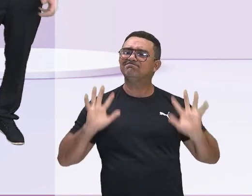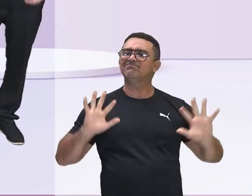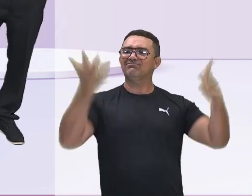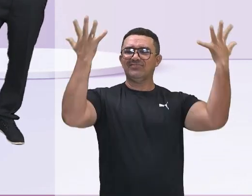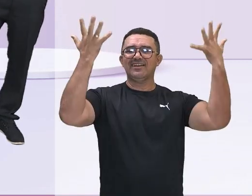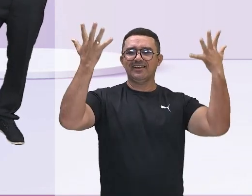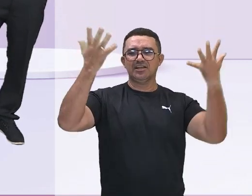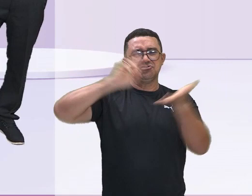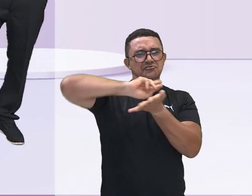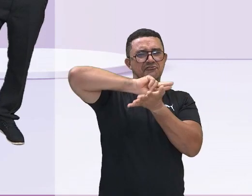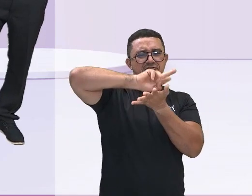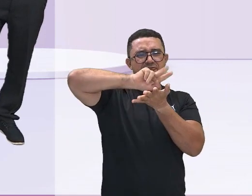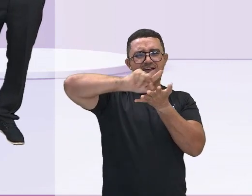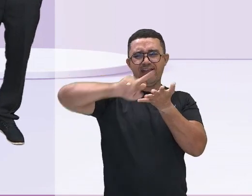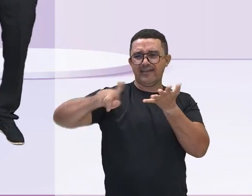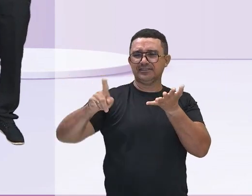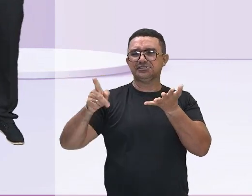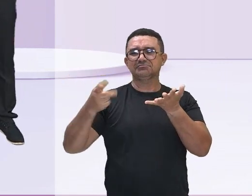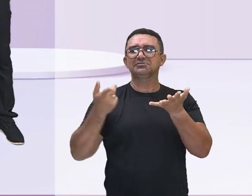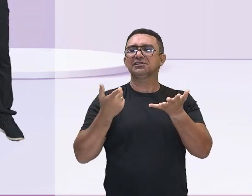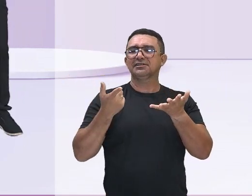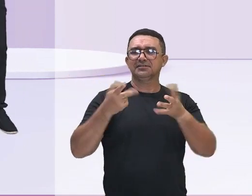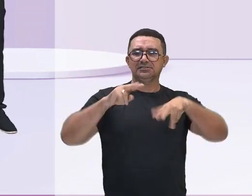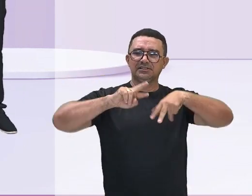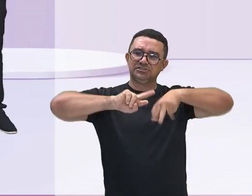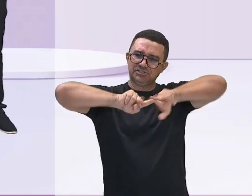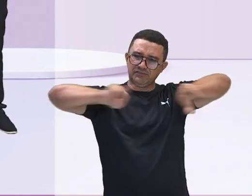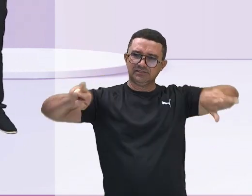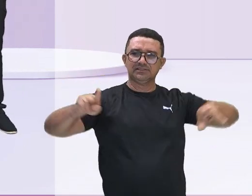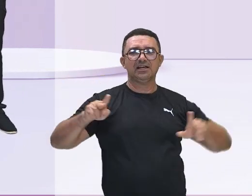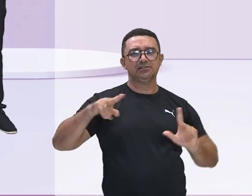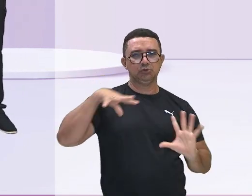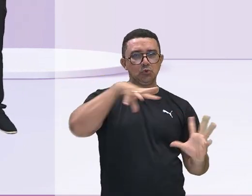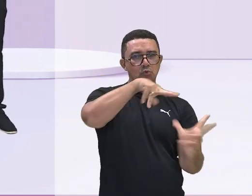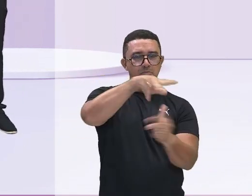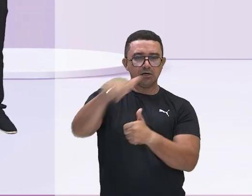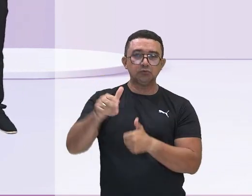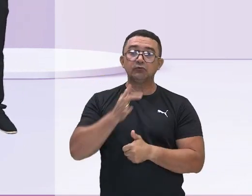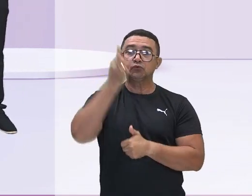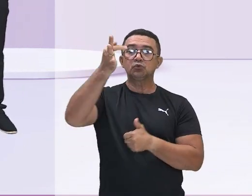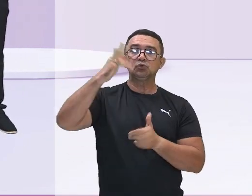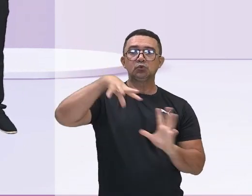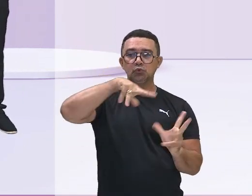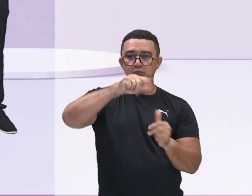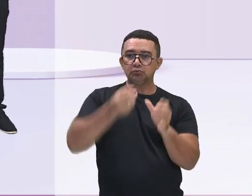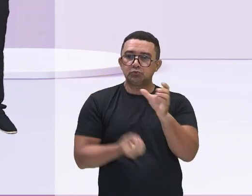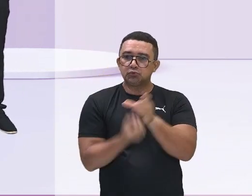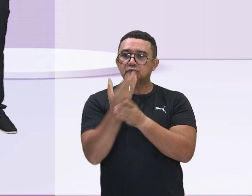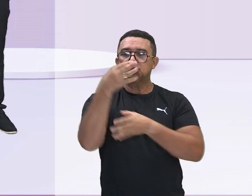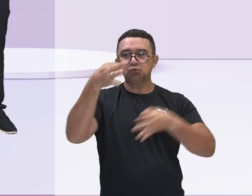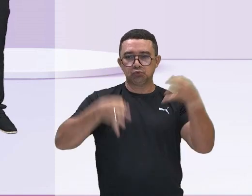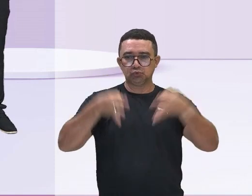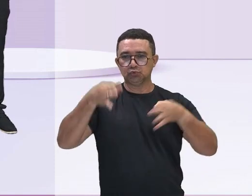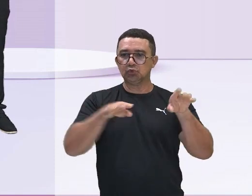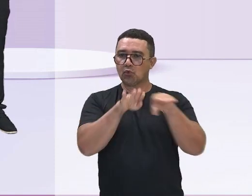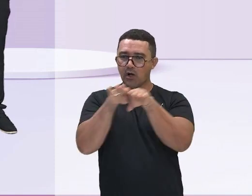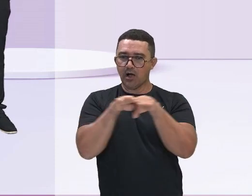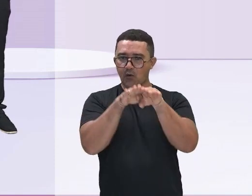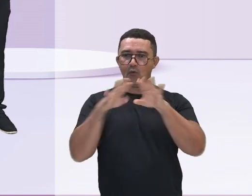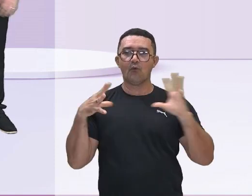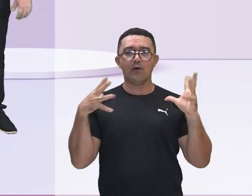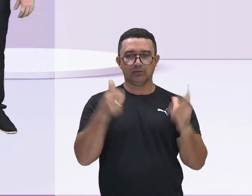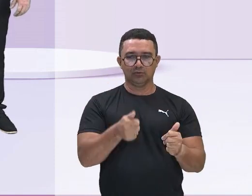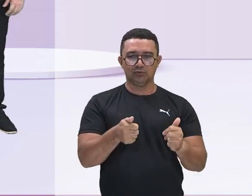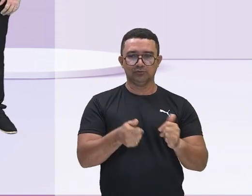diversidade humana e construir juntos um futuro mais igualitário e harmonioso para todos. Certo,